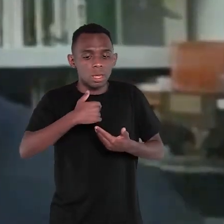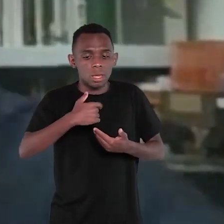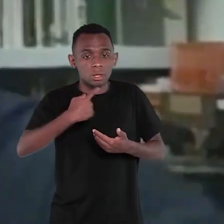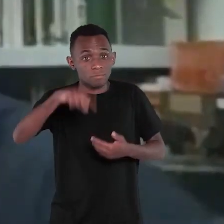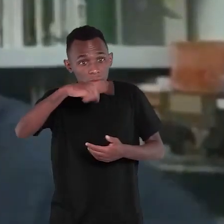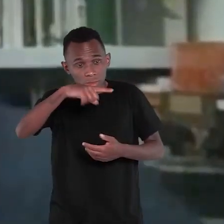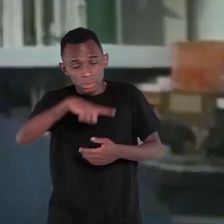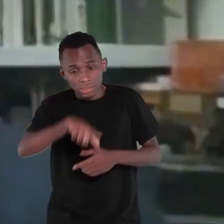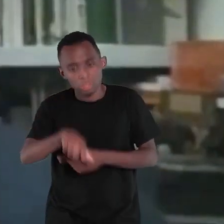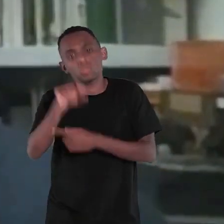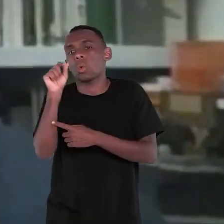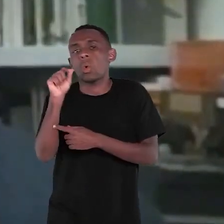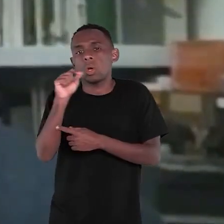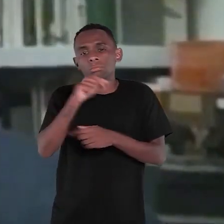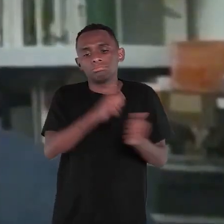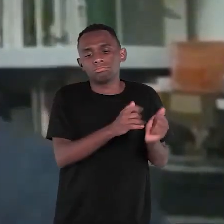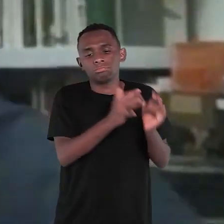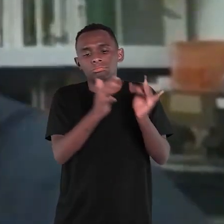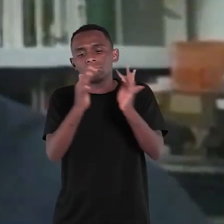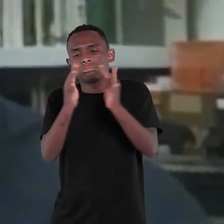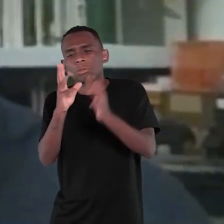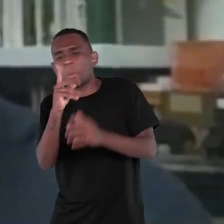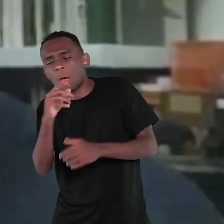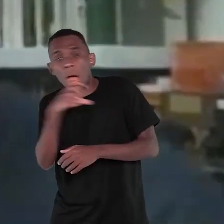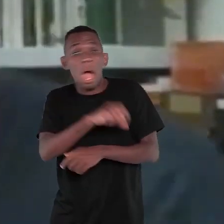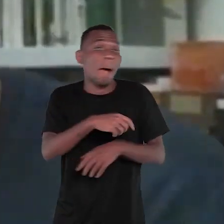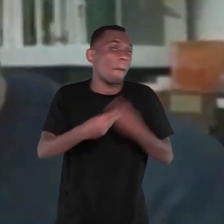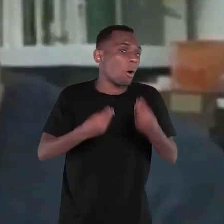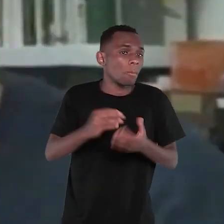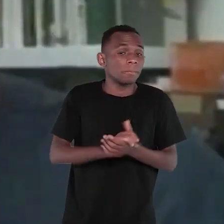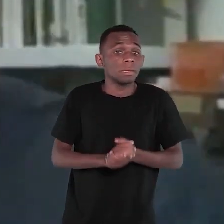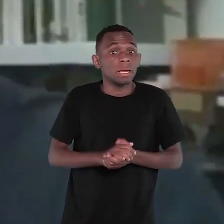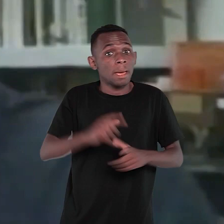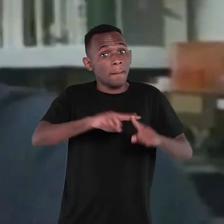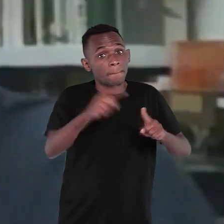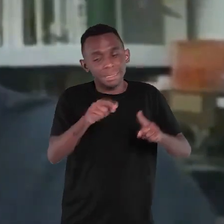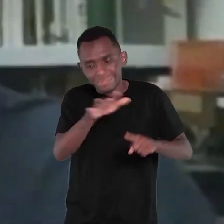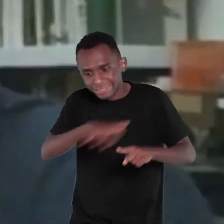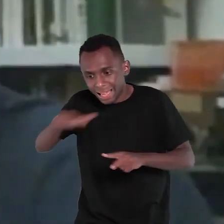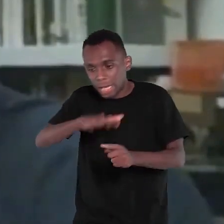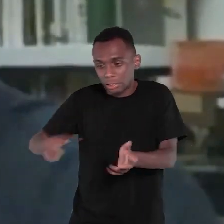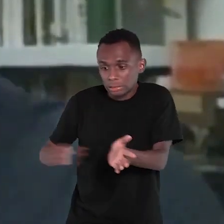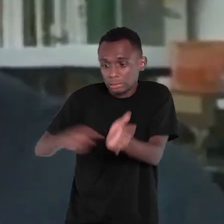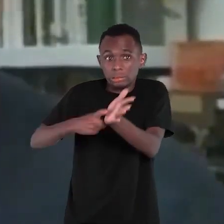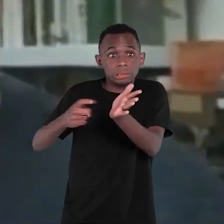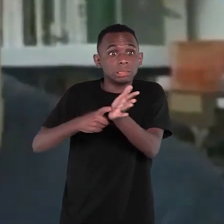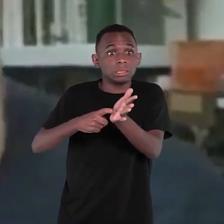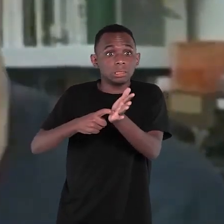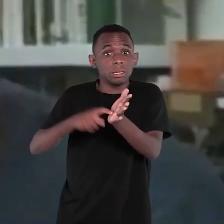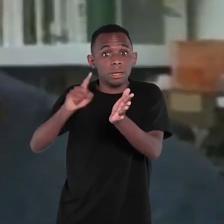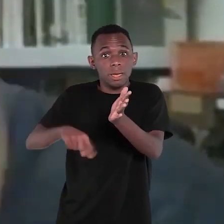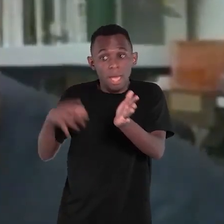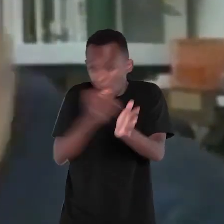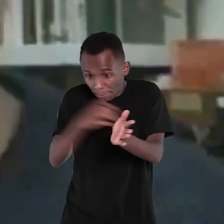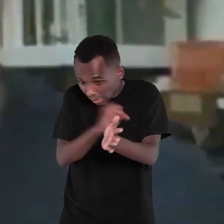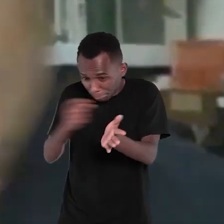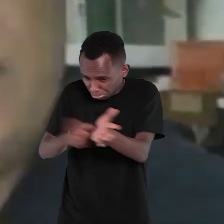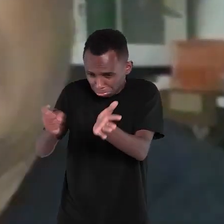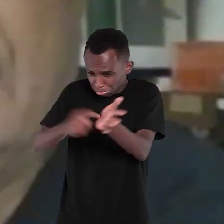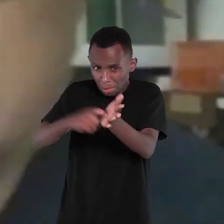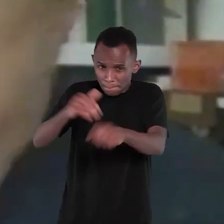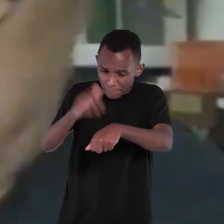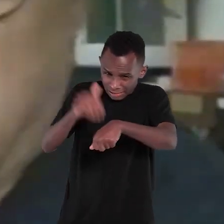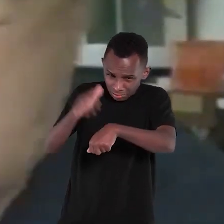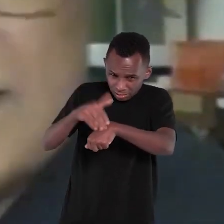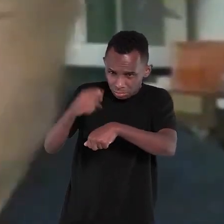tempo é você é sujeito. Né? Quando você entra no mundo do clique, o que o cara quer é que você dê o próximo